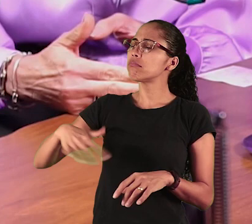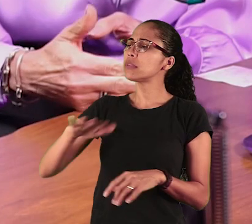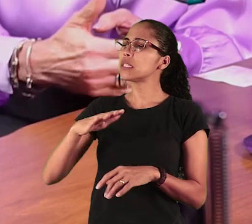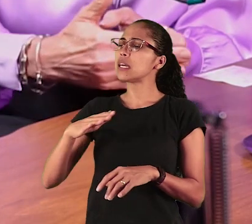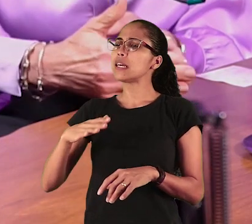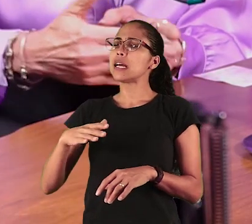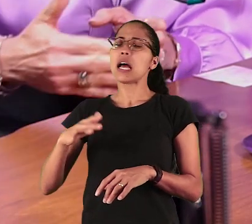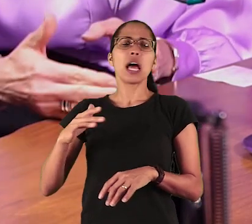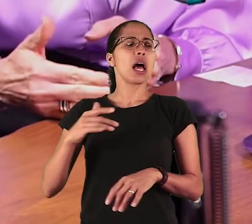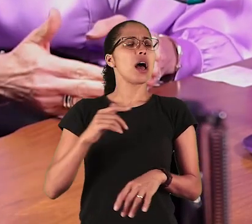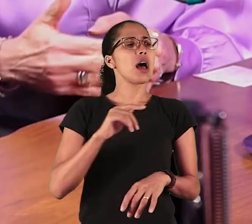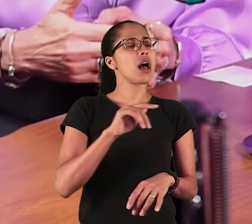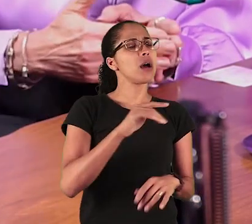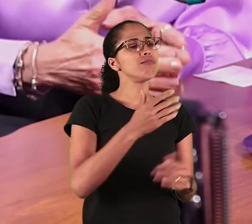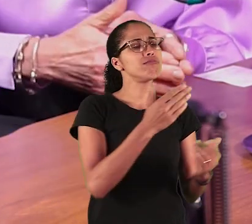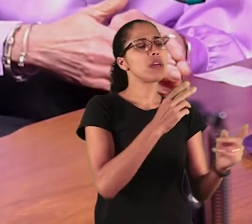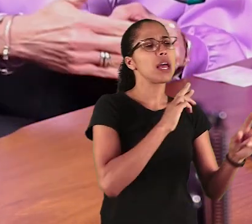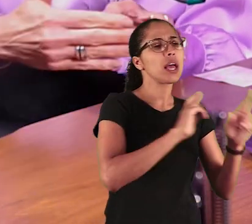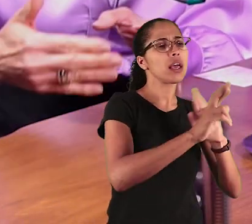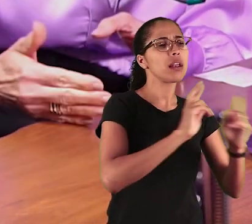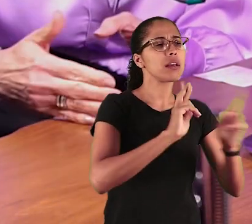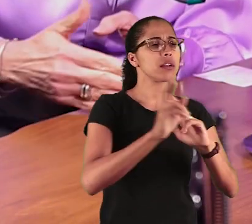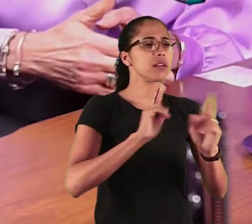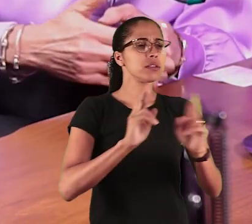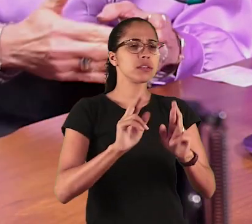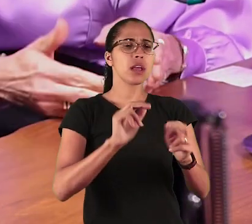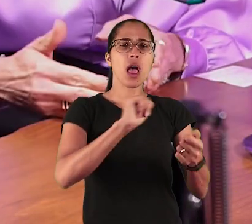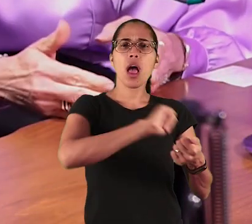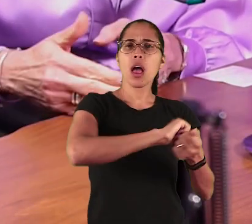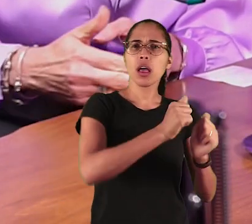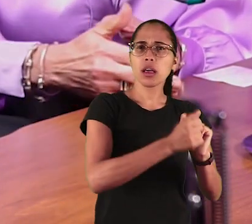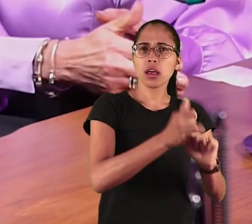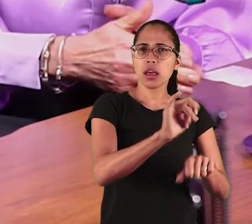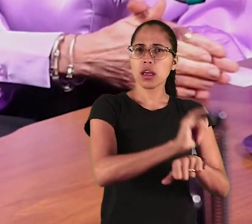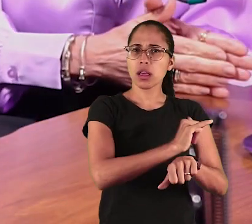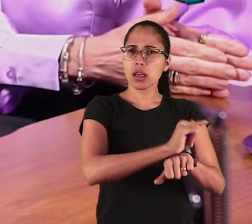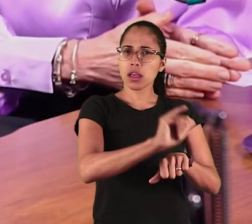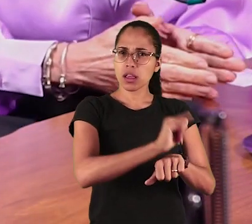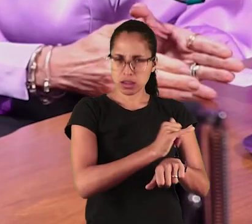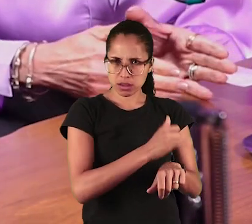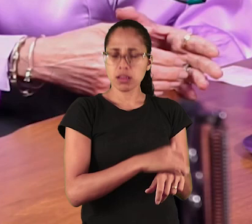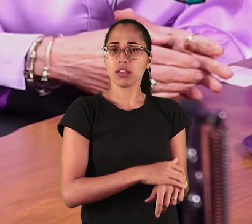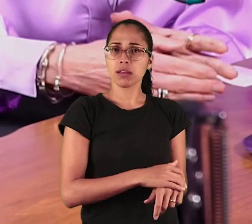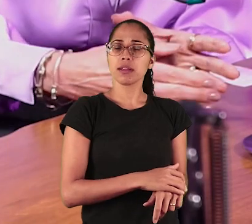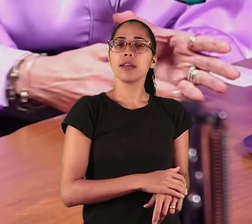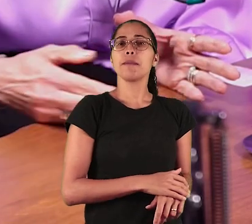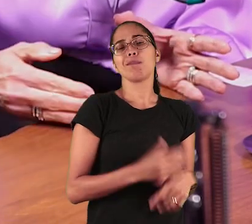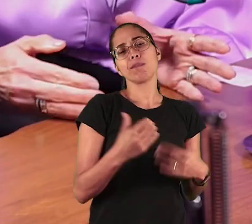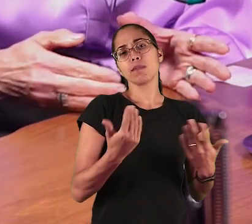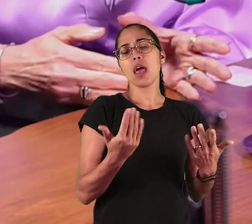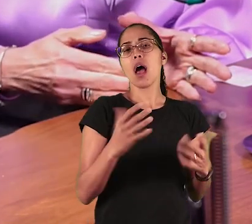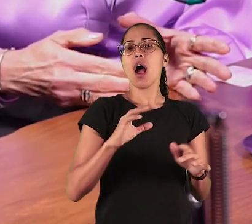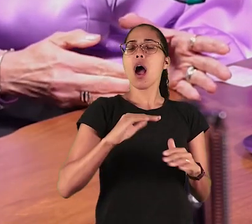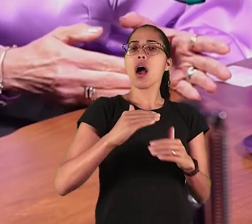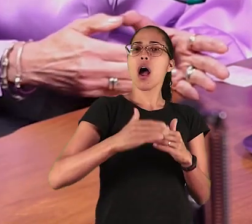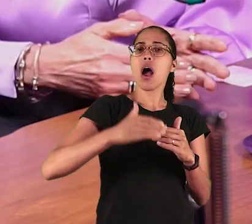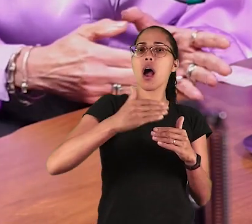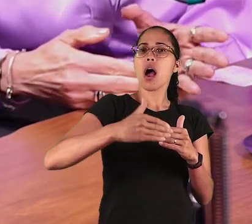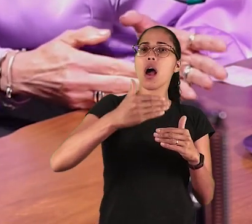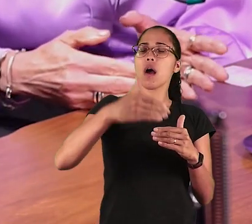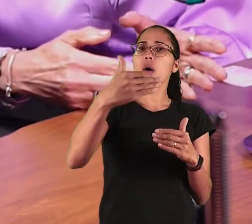mais de relacionamento com pessoas de seios estratégia e aí acabou que eu um certo momento